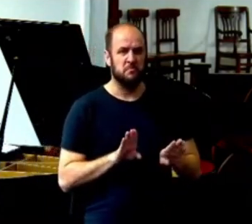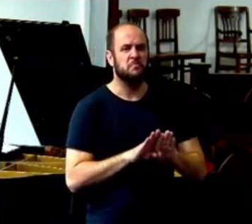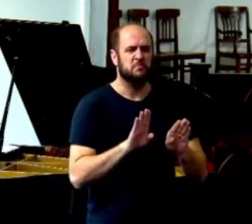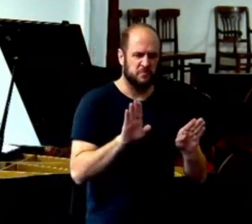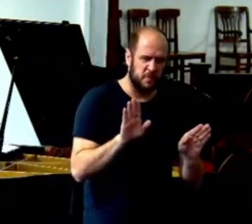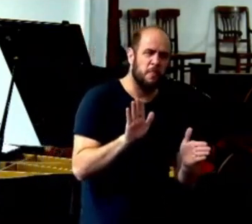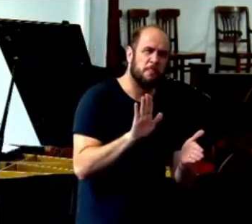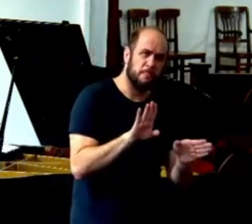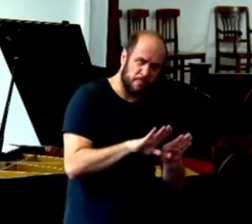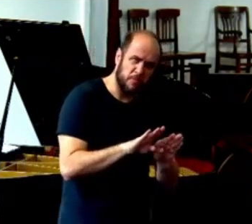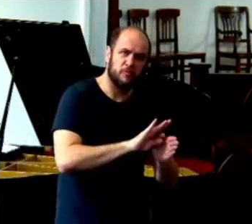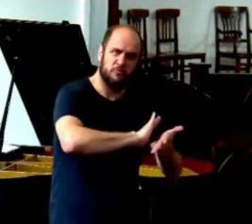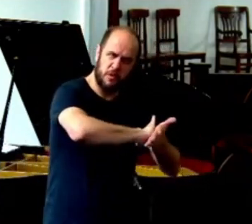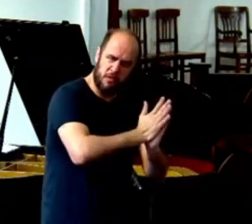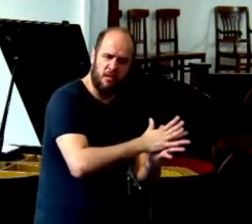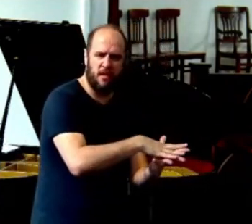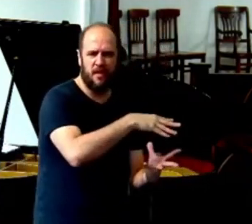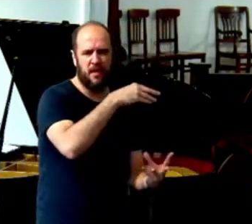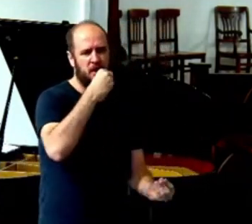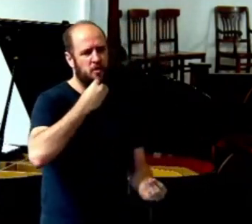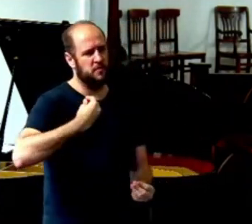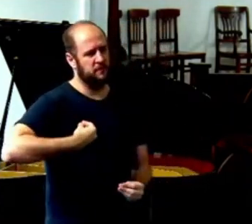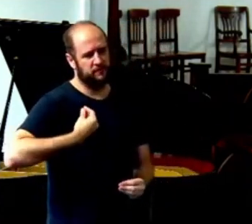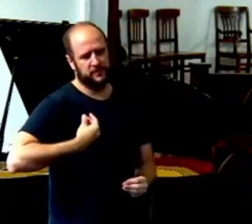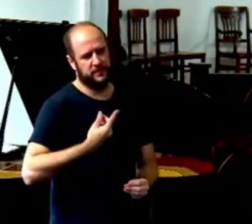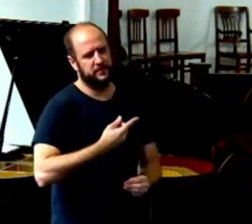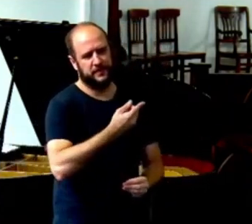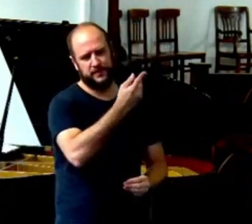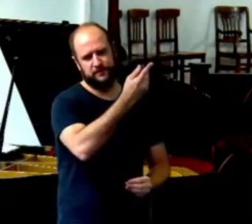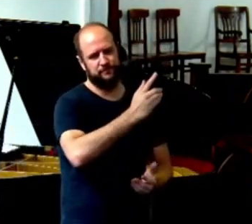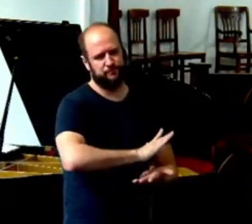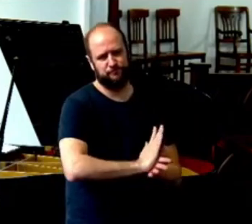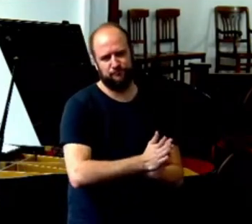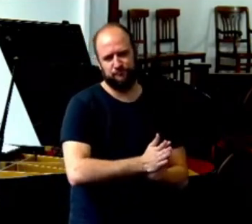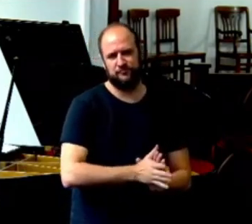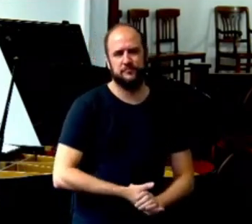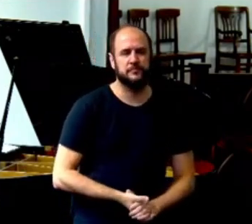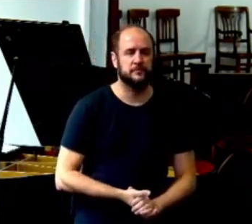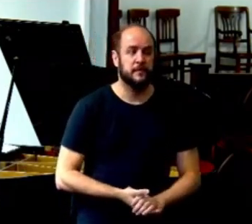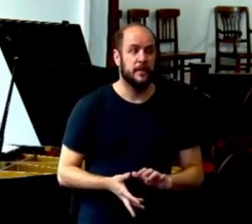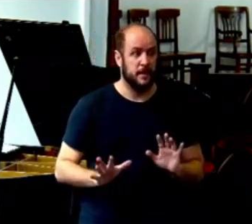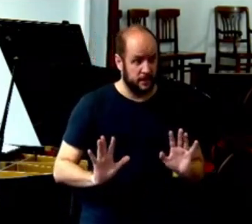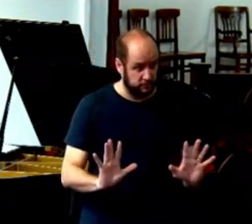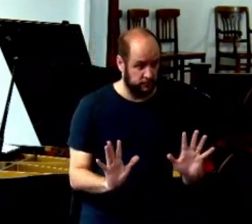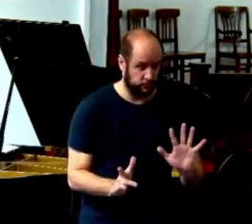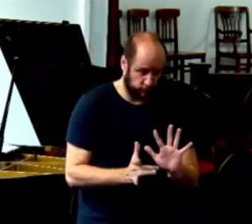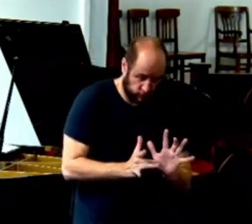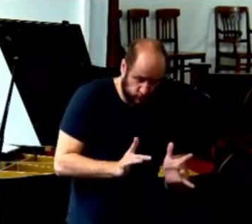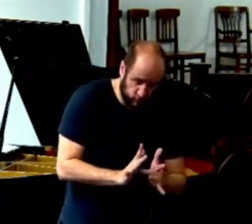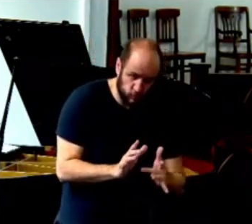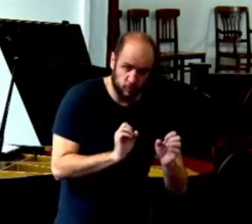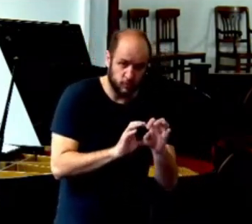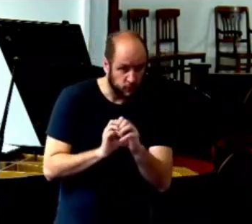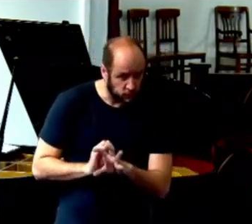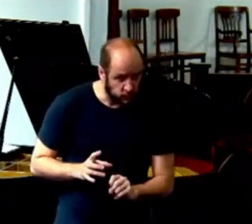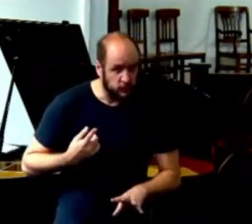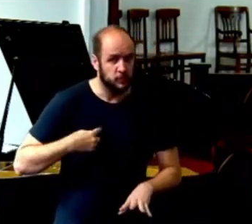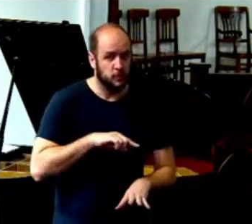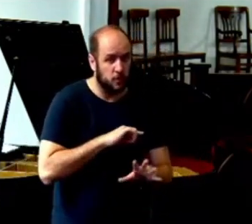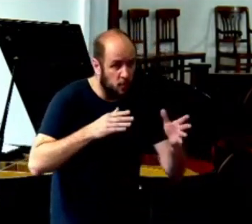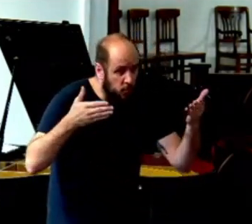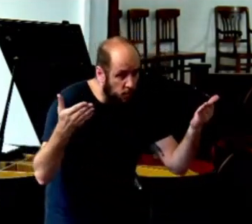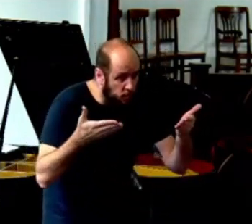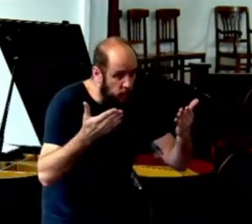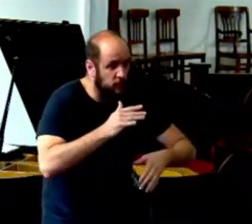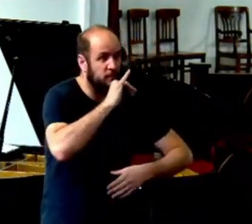condenar a alma por toda a eternidade. Portanto, o que Jesus está querendo nos ensinar aqui,